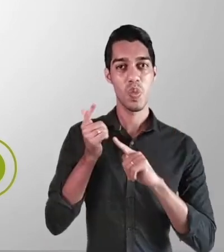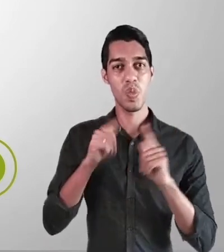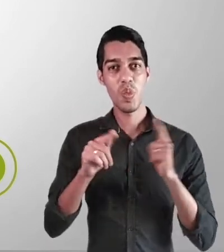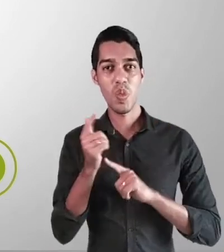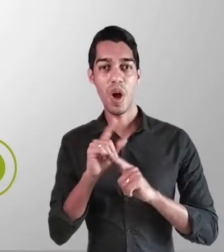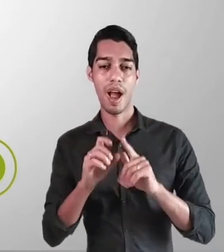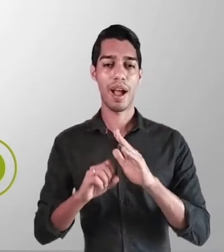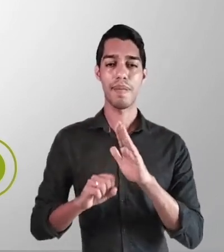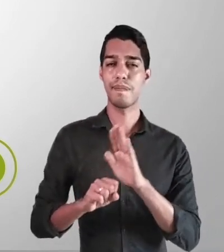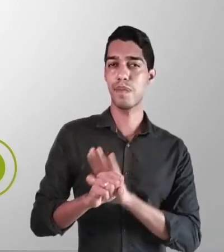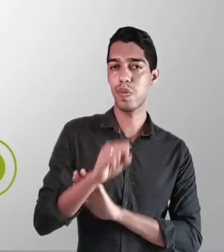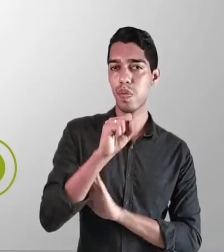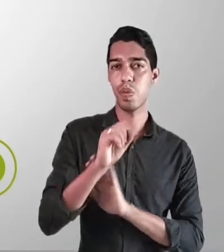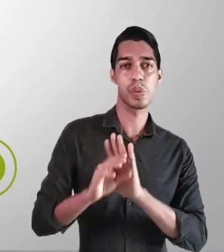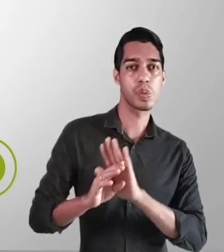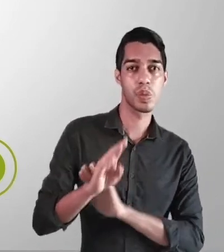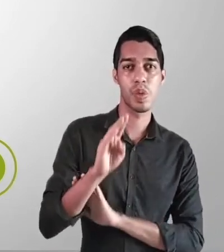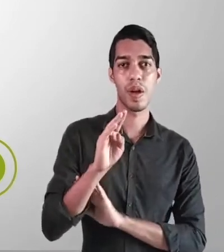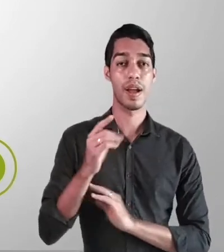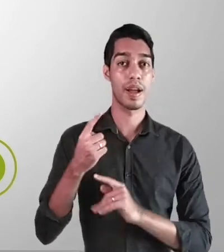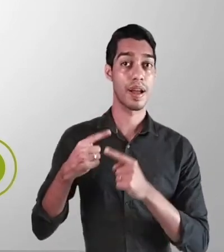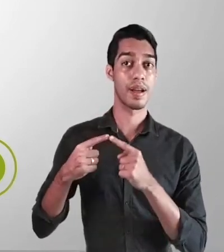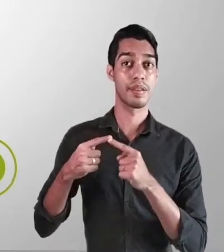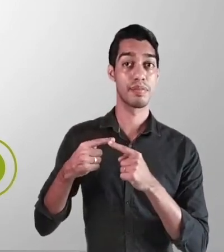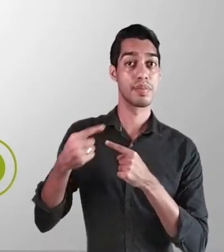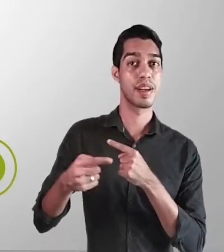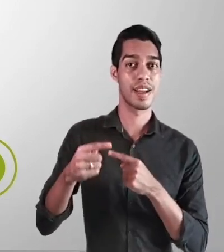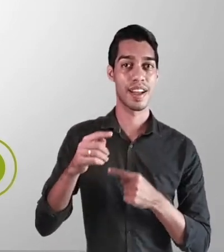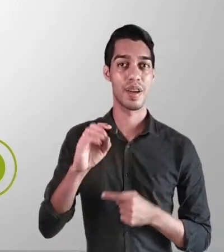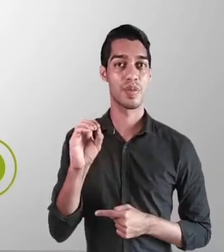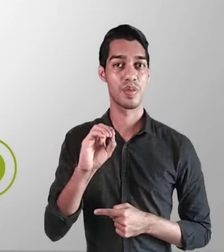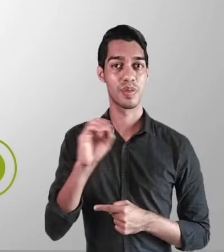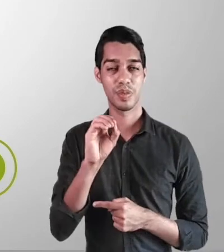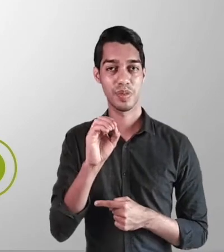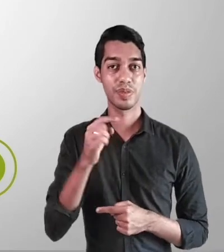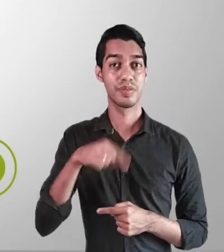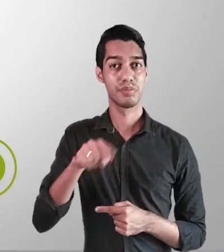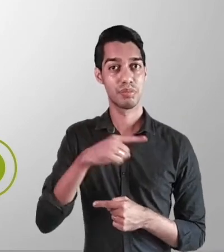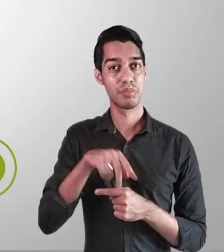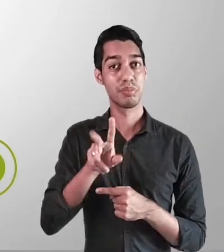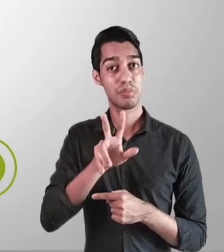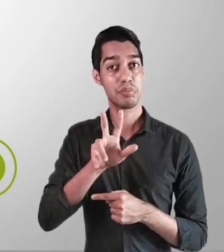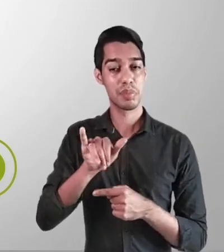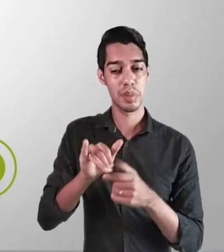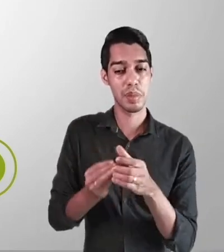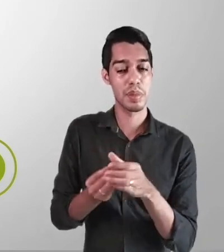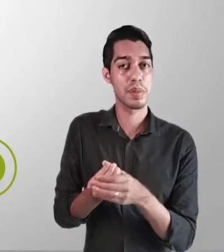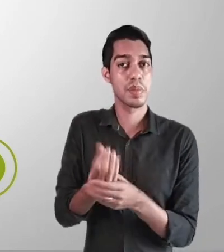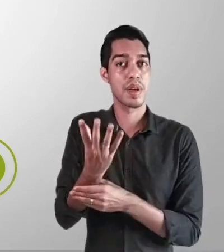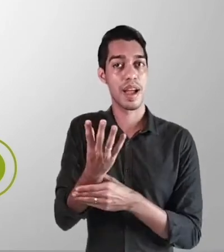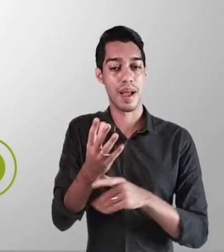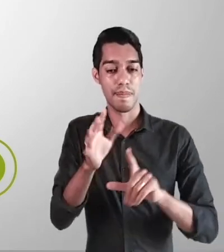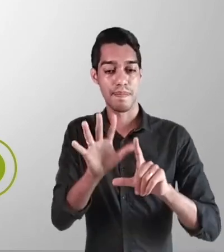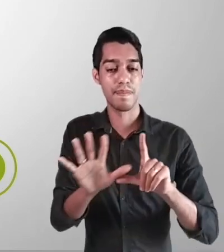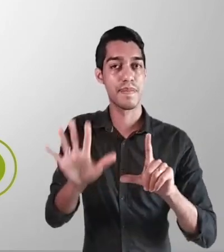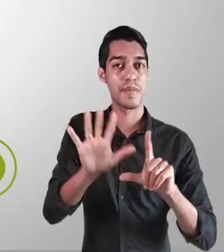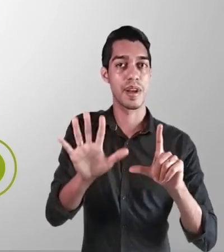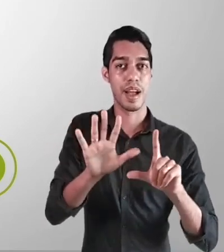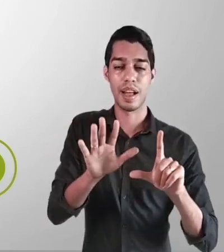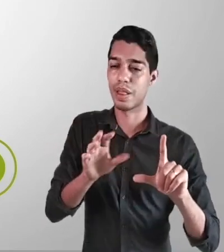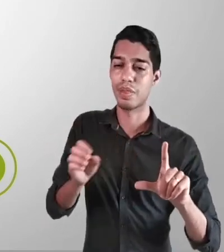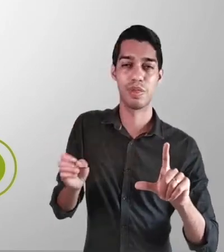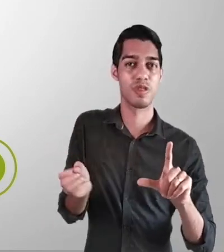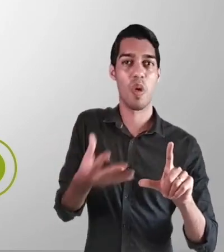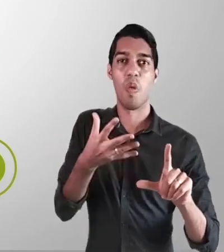em prática. Em outubro, nós vamos lançar uma plataforma inovadora, uma plataforma de educação financeira.